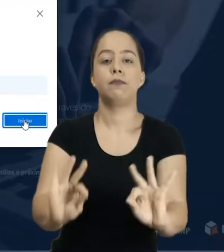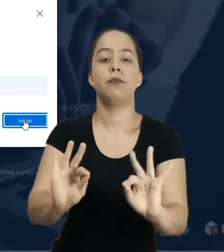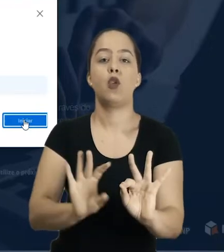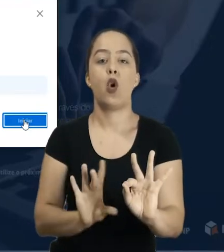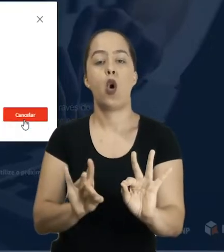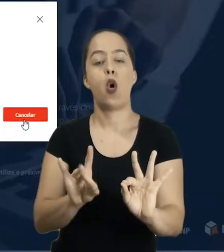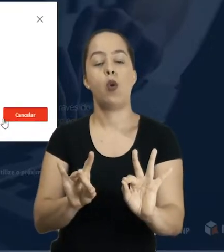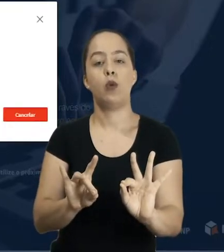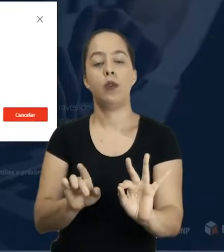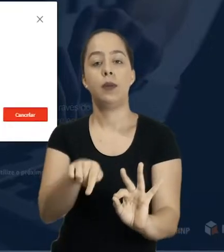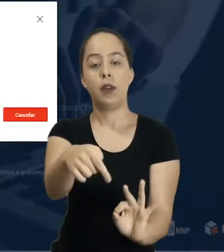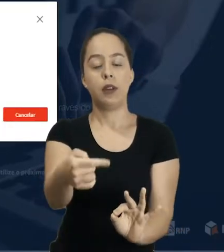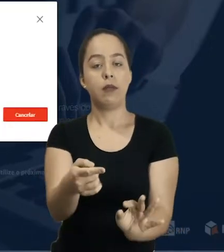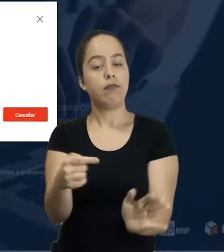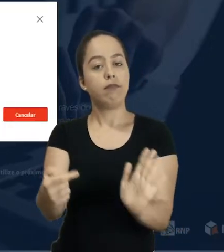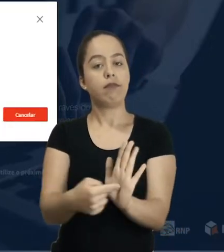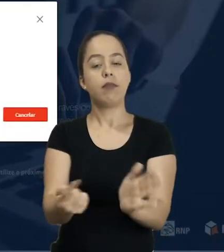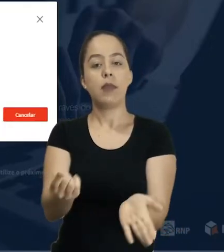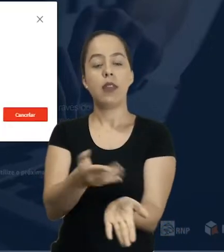eu clico em iniciar.